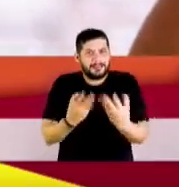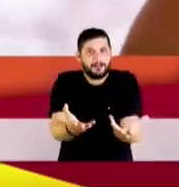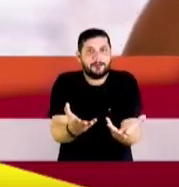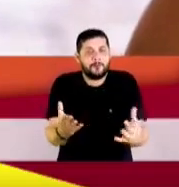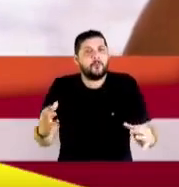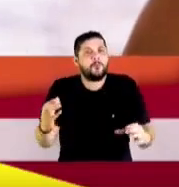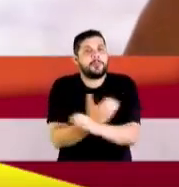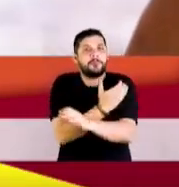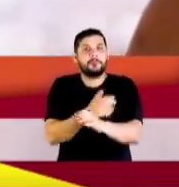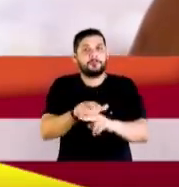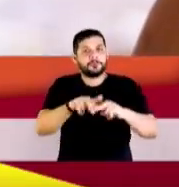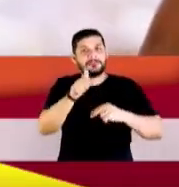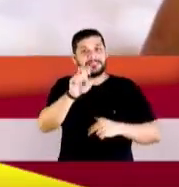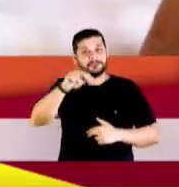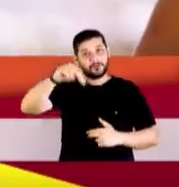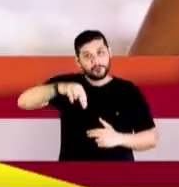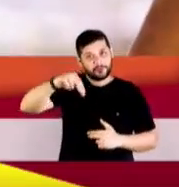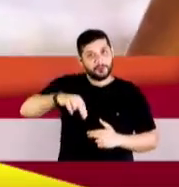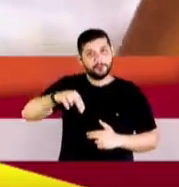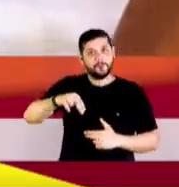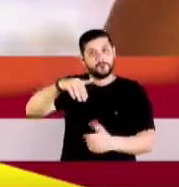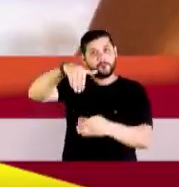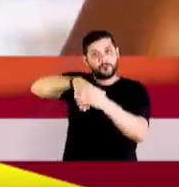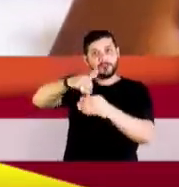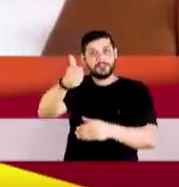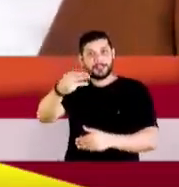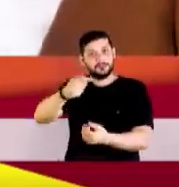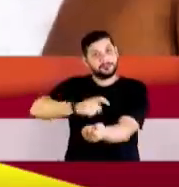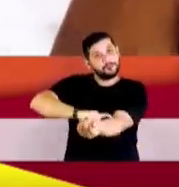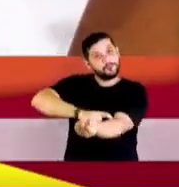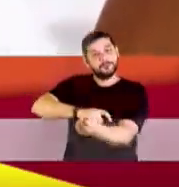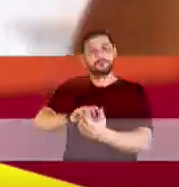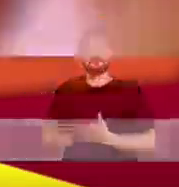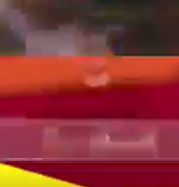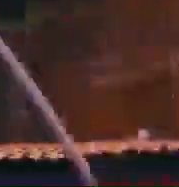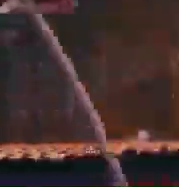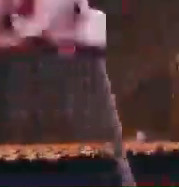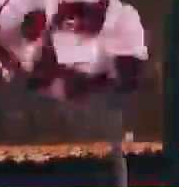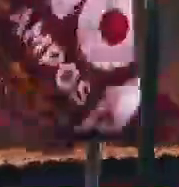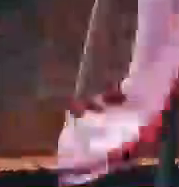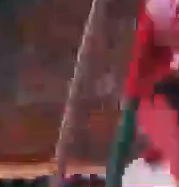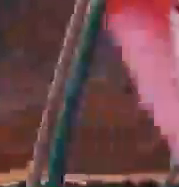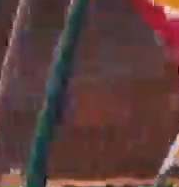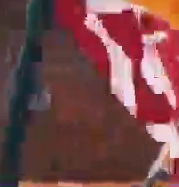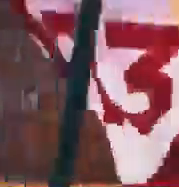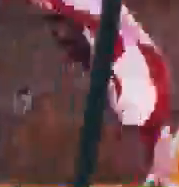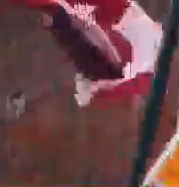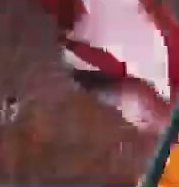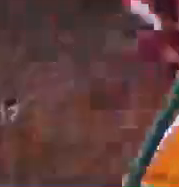faz o seu mandato por completo. Então, no dia 15 de novembro, vote 13, vote ao Mano de Freitas.